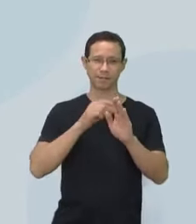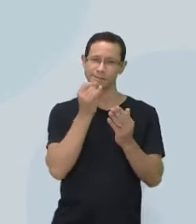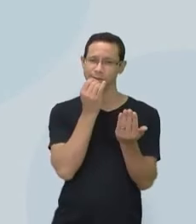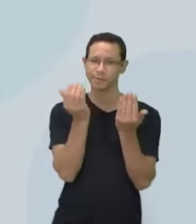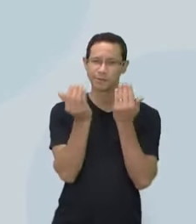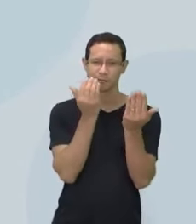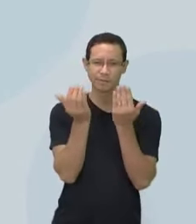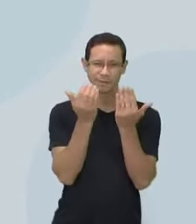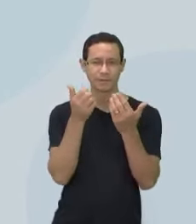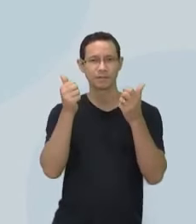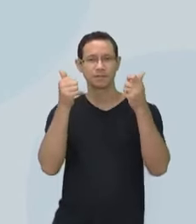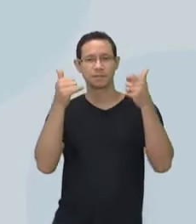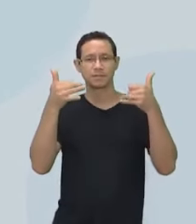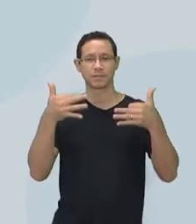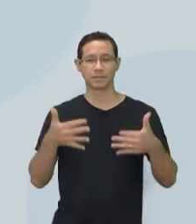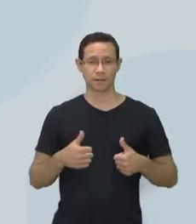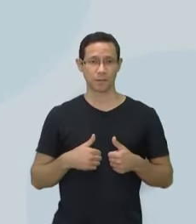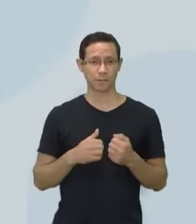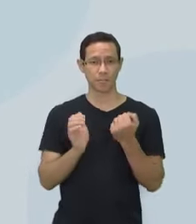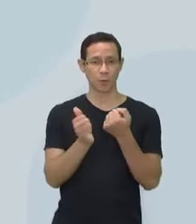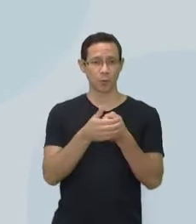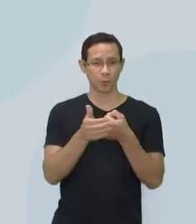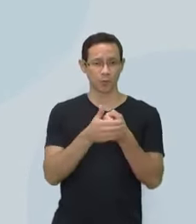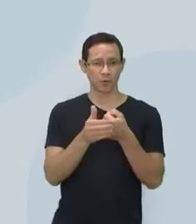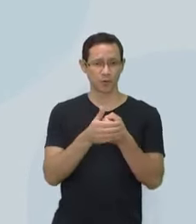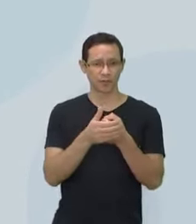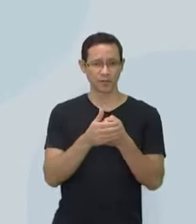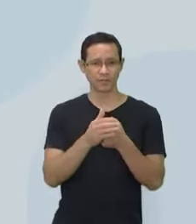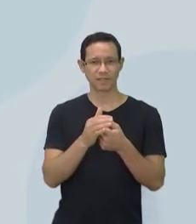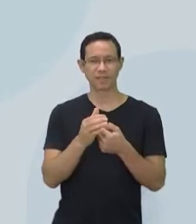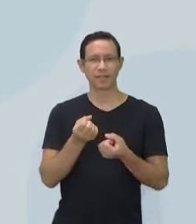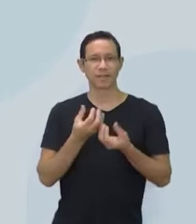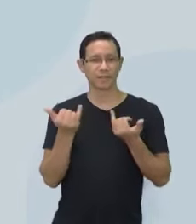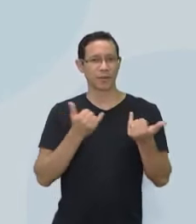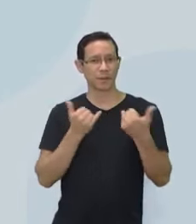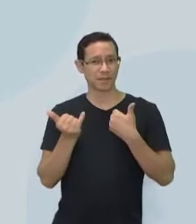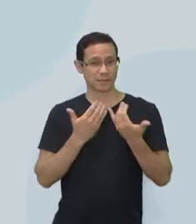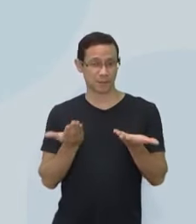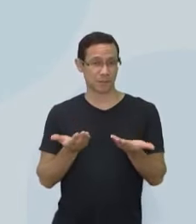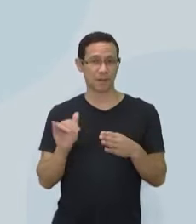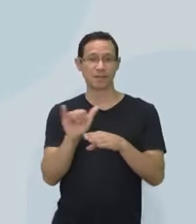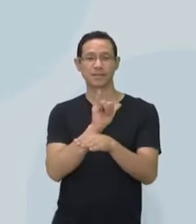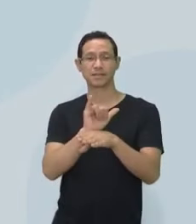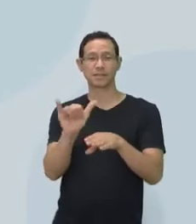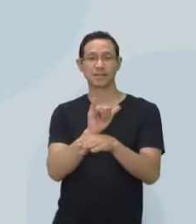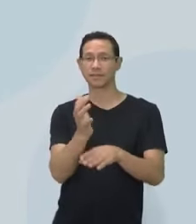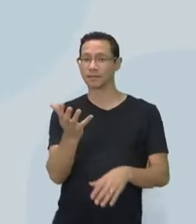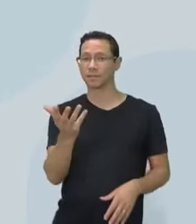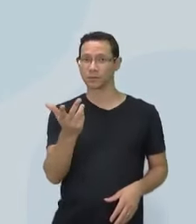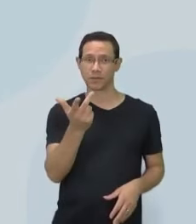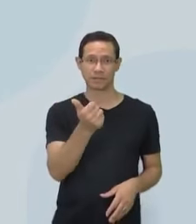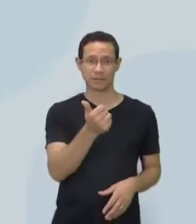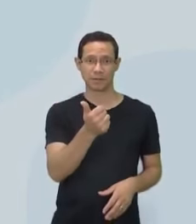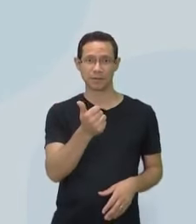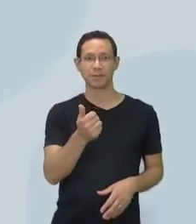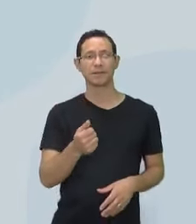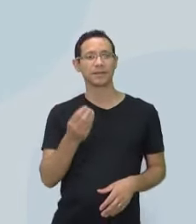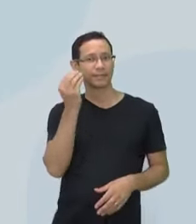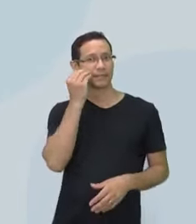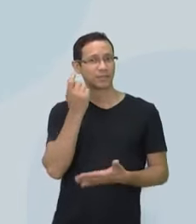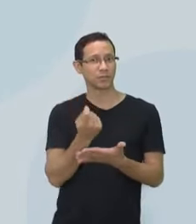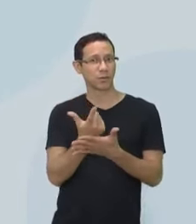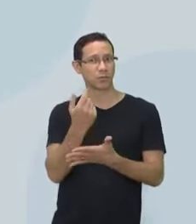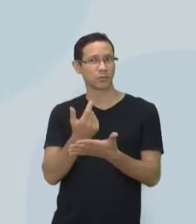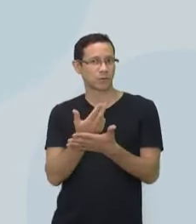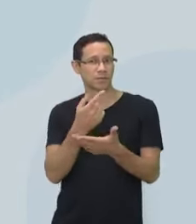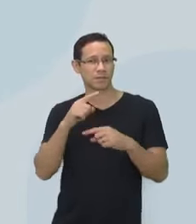e explicitação ou ocultação de fontes de informação. E as estratégias de persuasão e apelo ao consumo